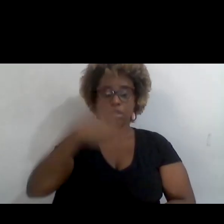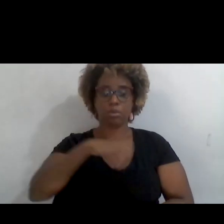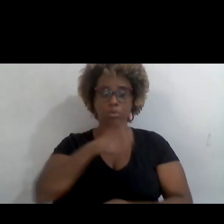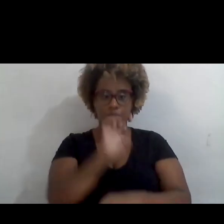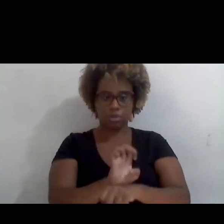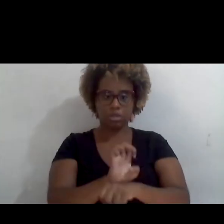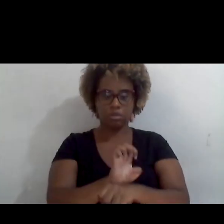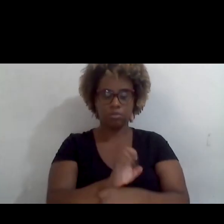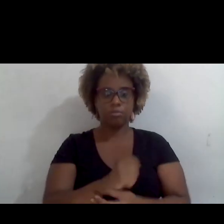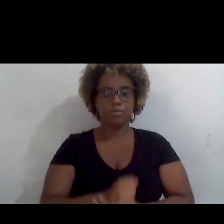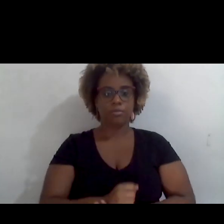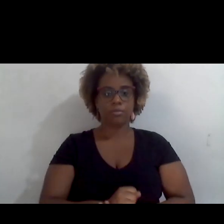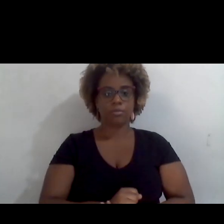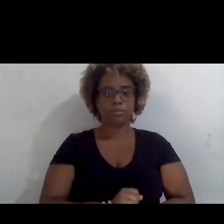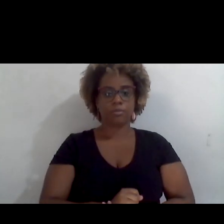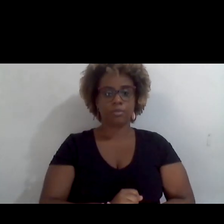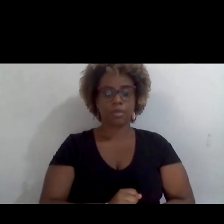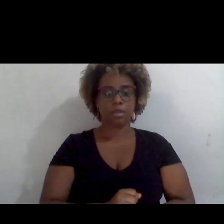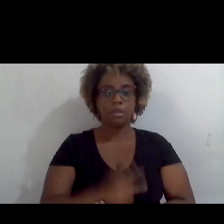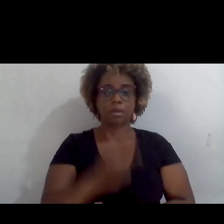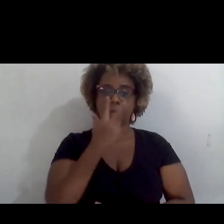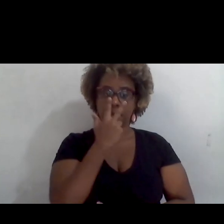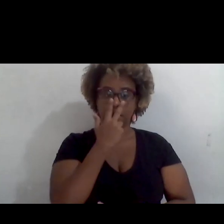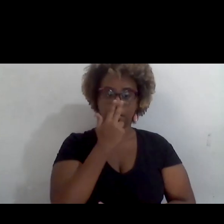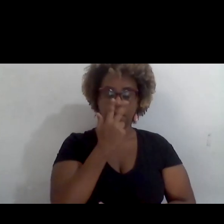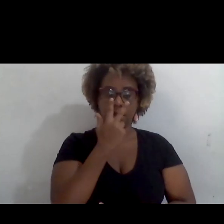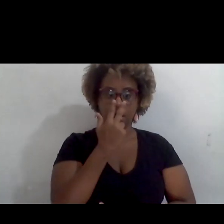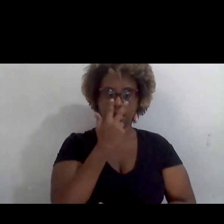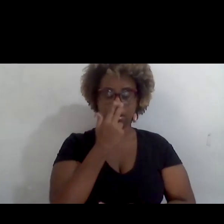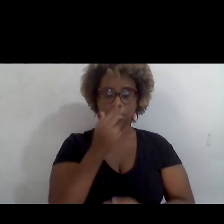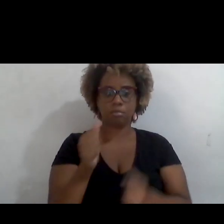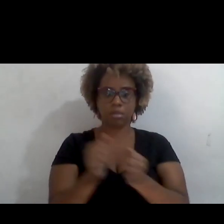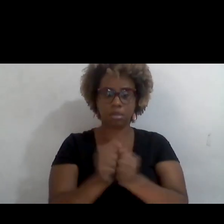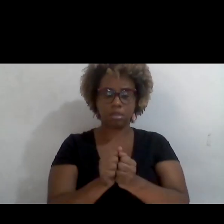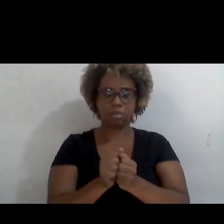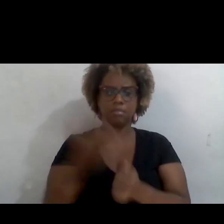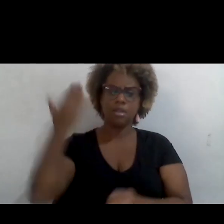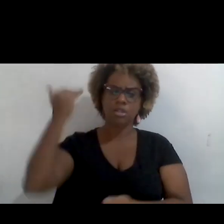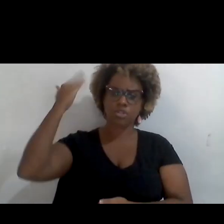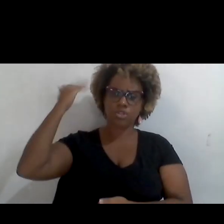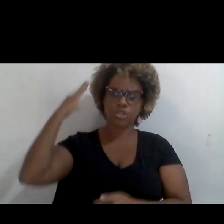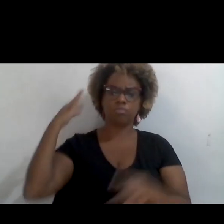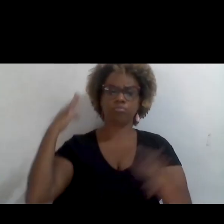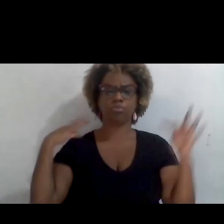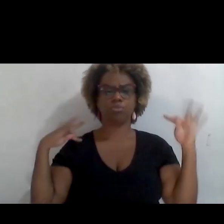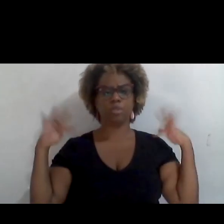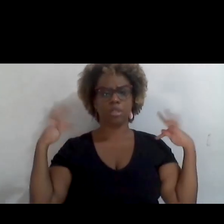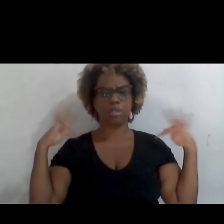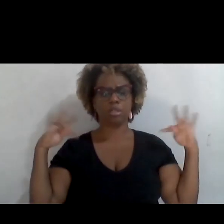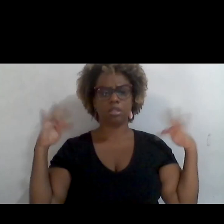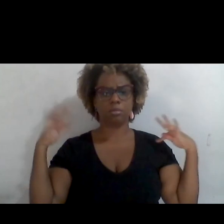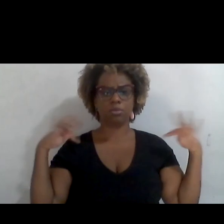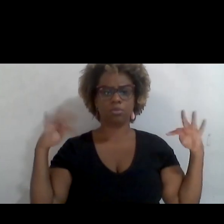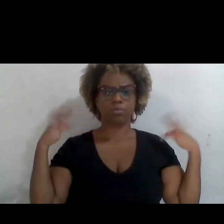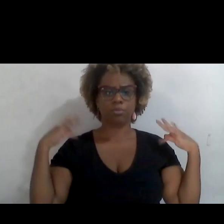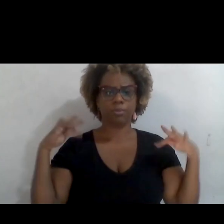Me parece que está se aproximando tanto de uma lógica que é muito antiga, do turismo, dos eventos, por mais que no